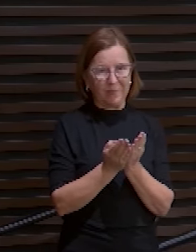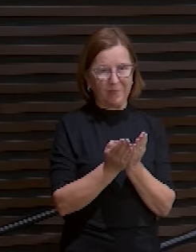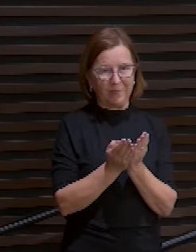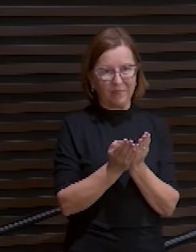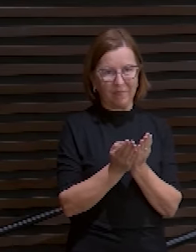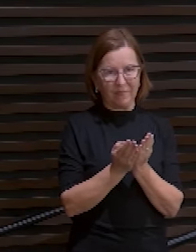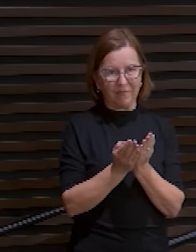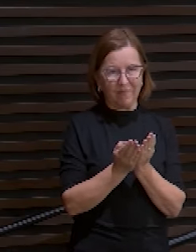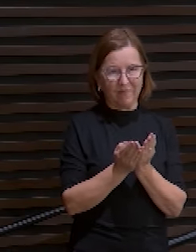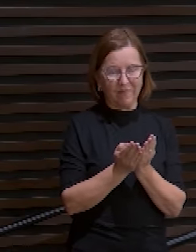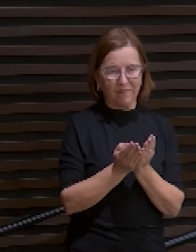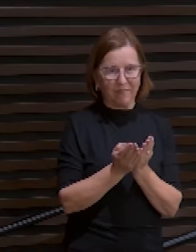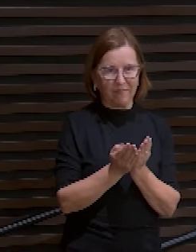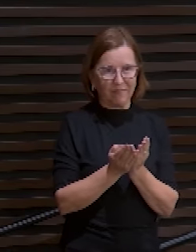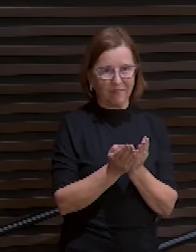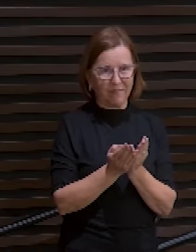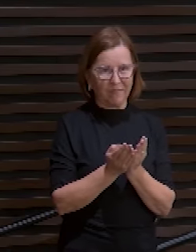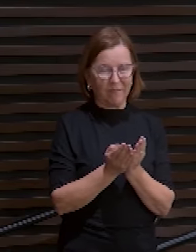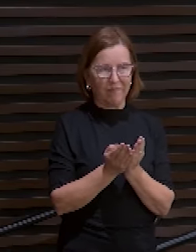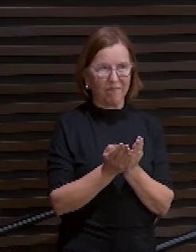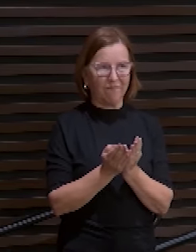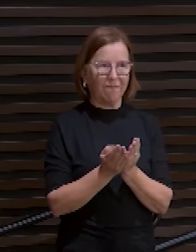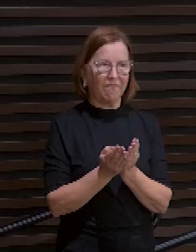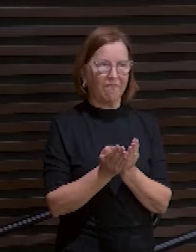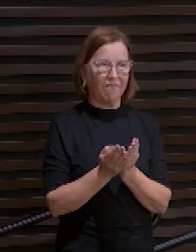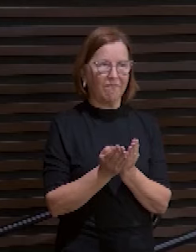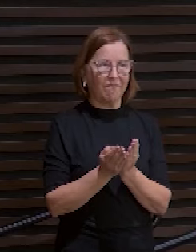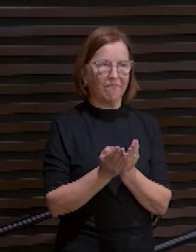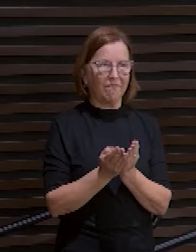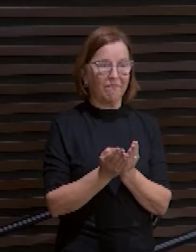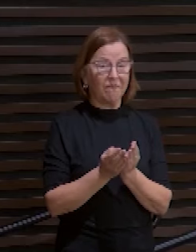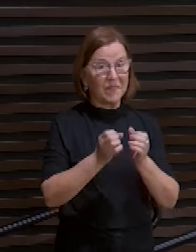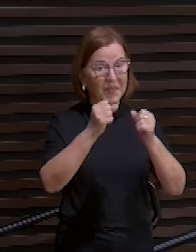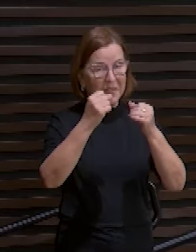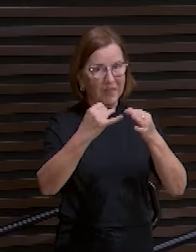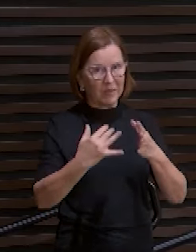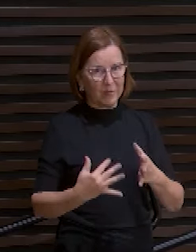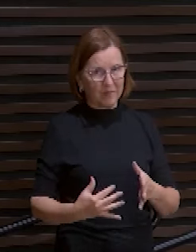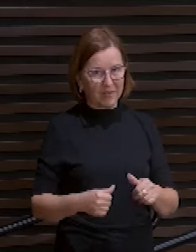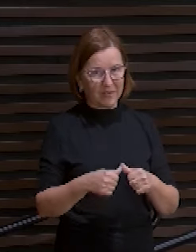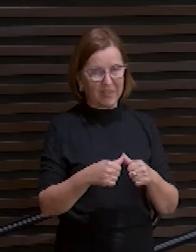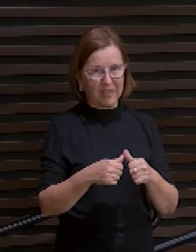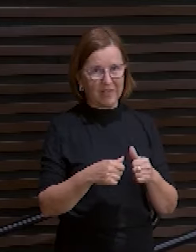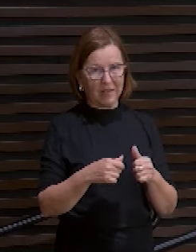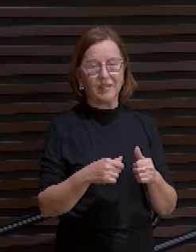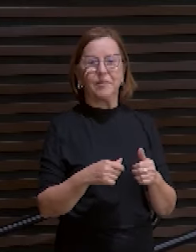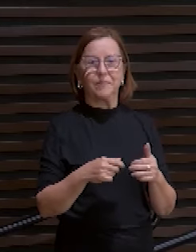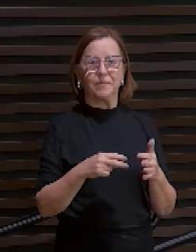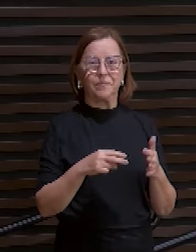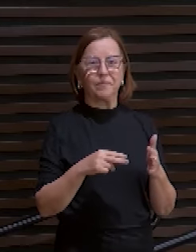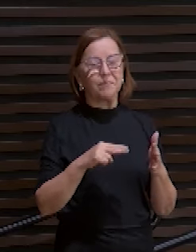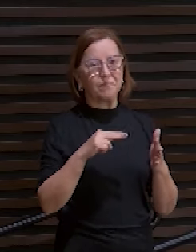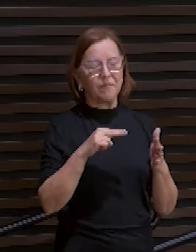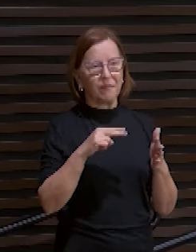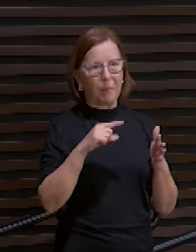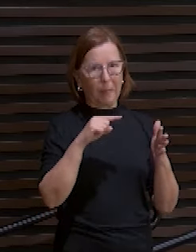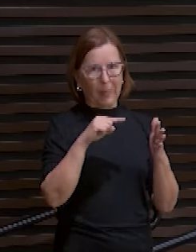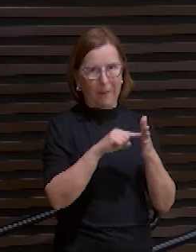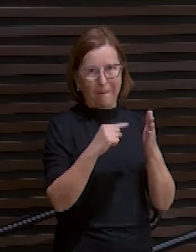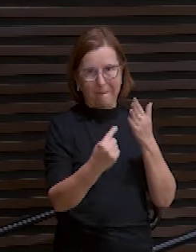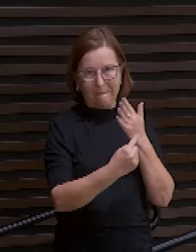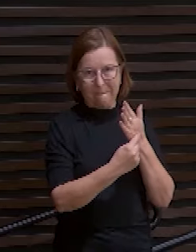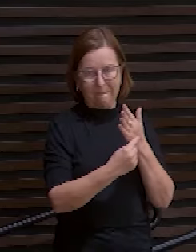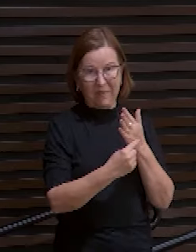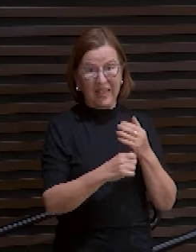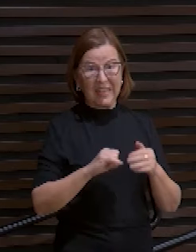cristãos ampliando essa metáfora quando alguém me aperta quando